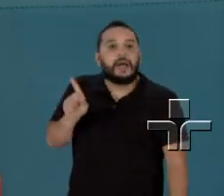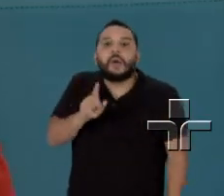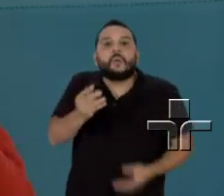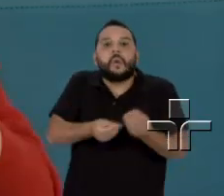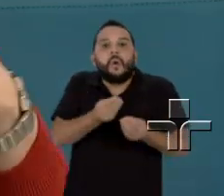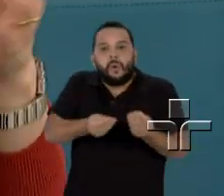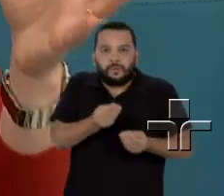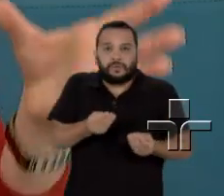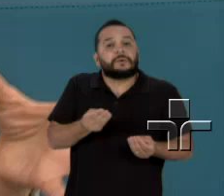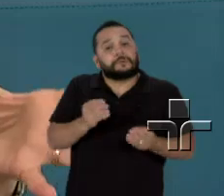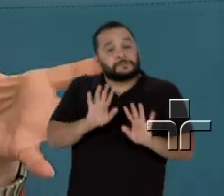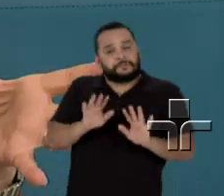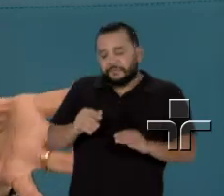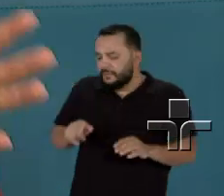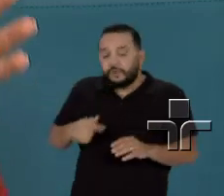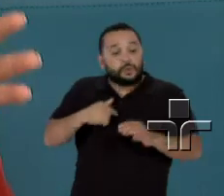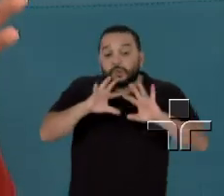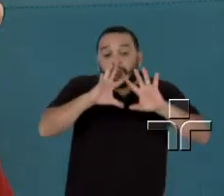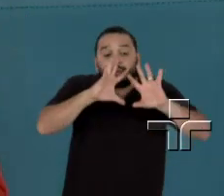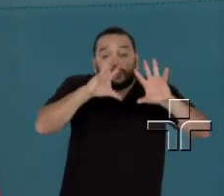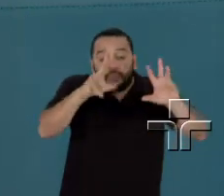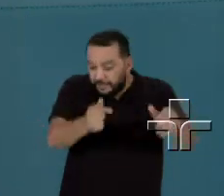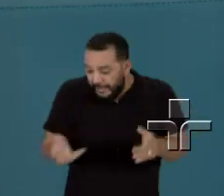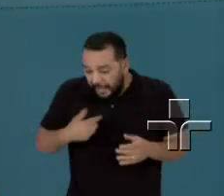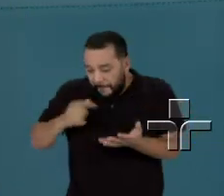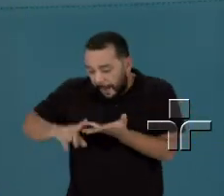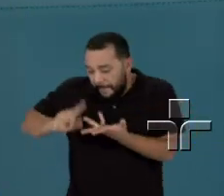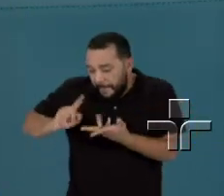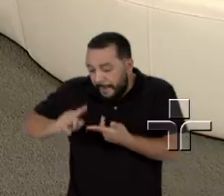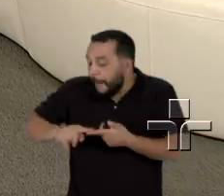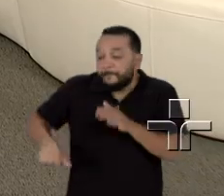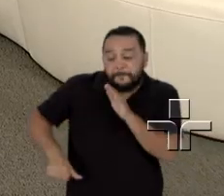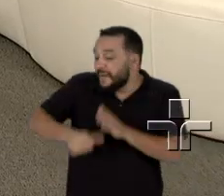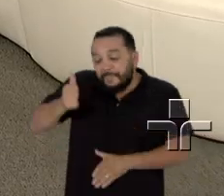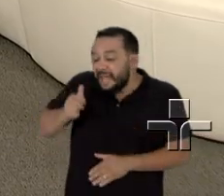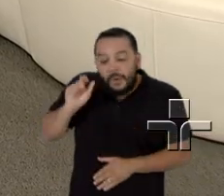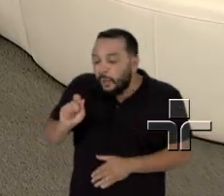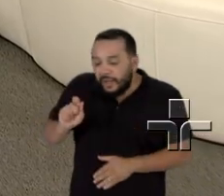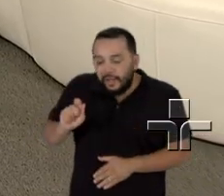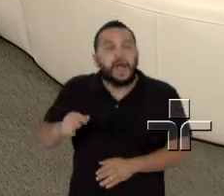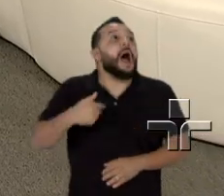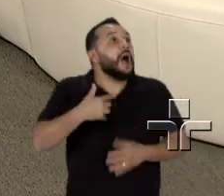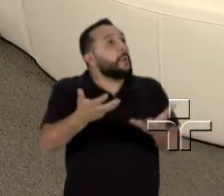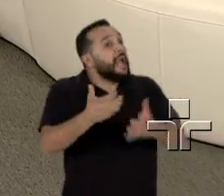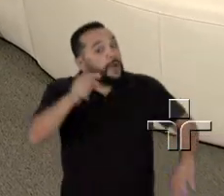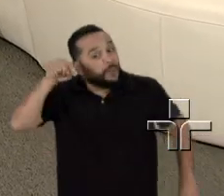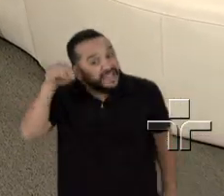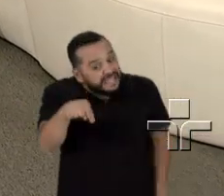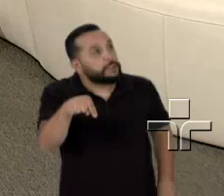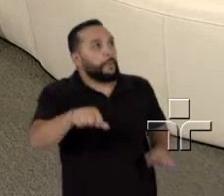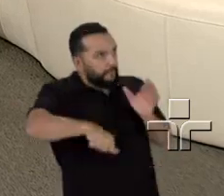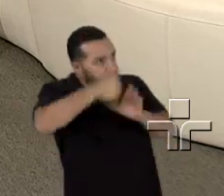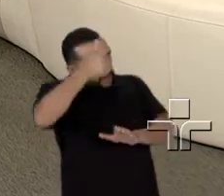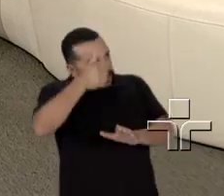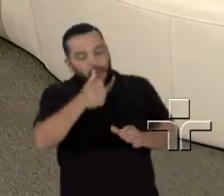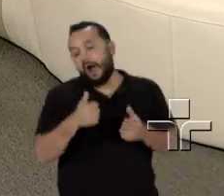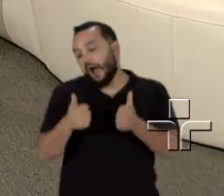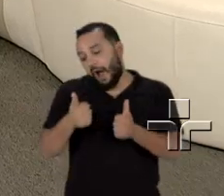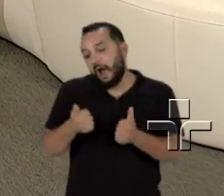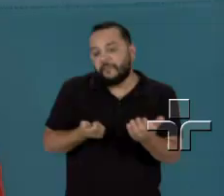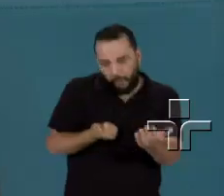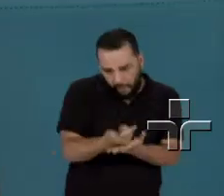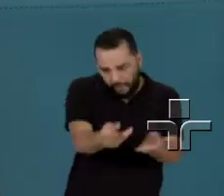olha de tudo o que você quer que você quer primeiro a eu quero isso até para valorizar né até para valorizar